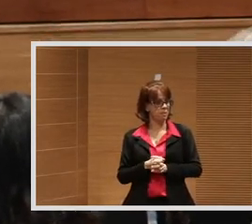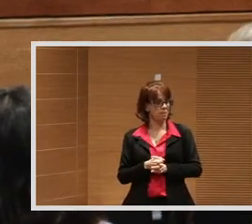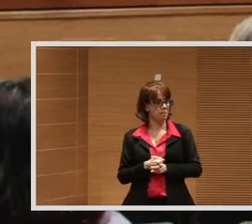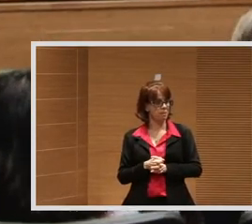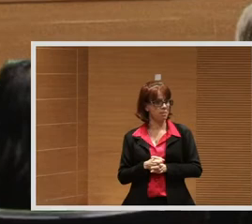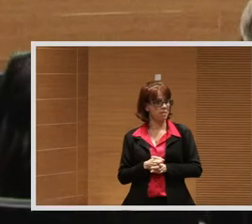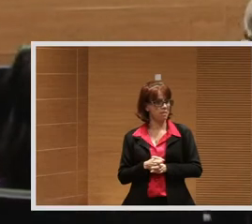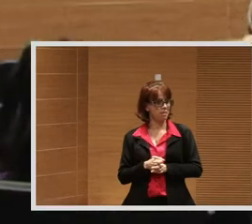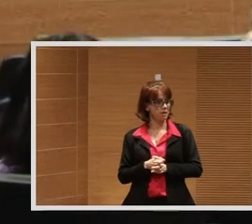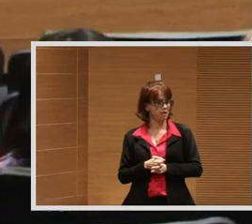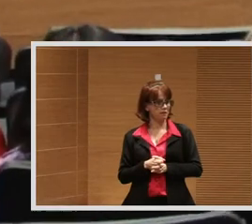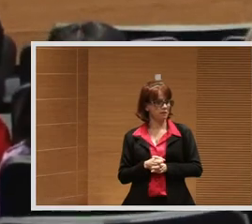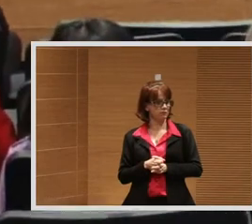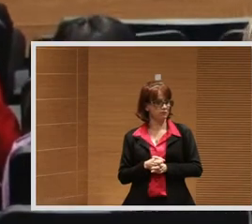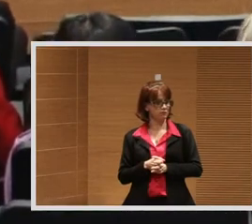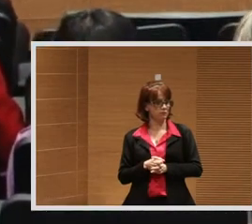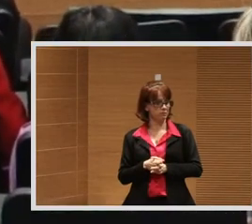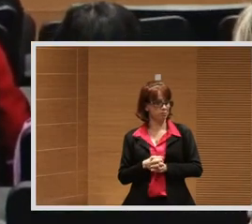Mais alguém?